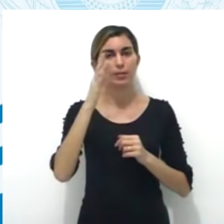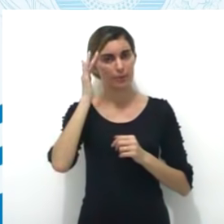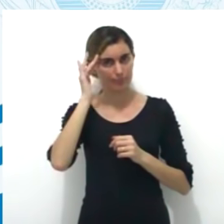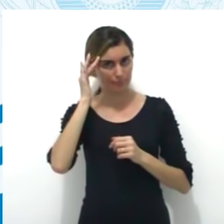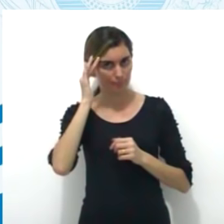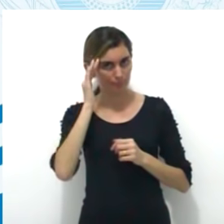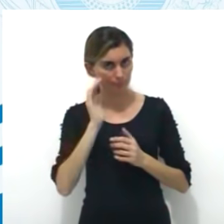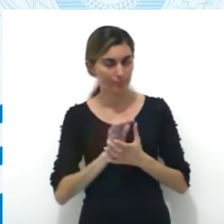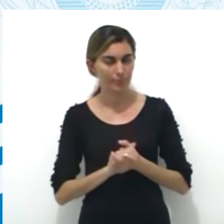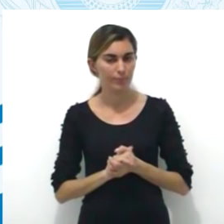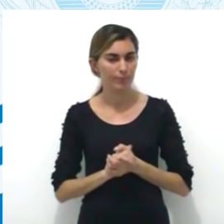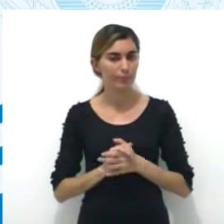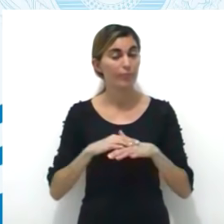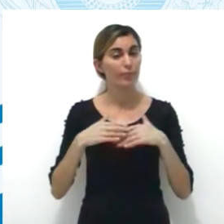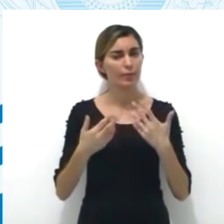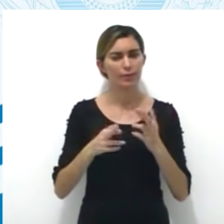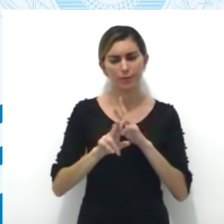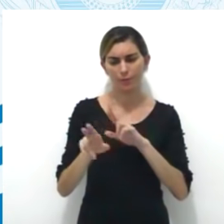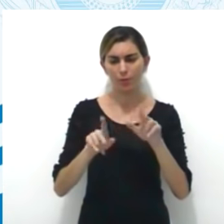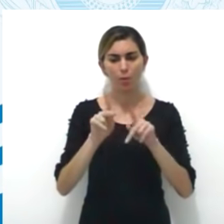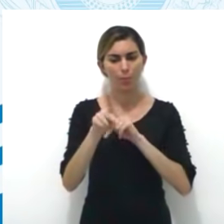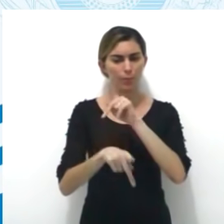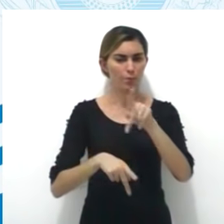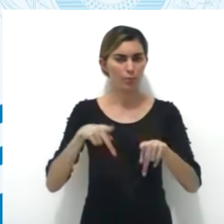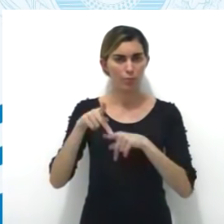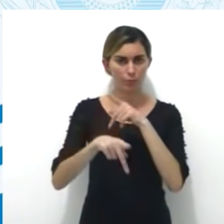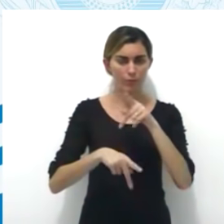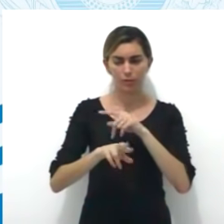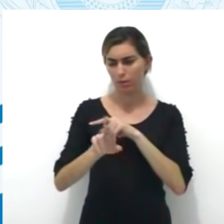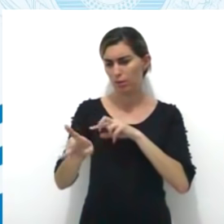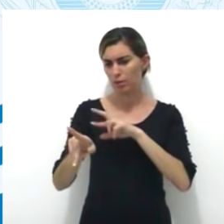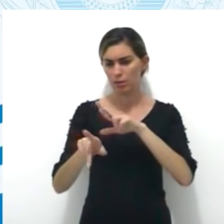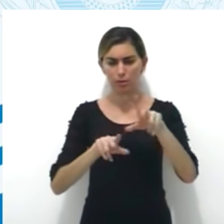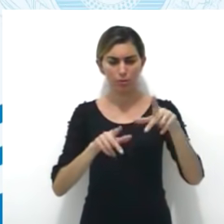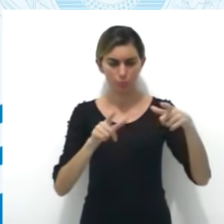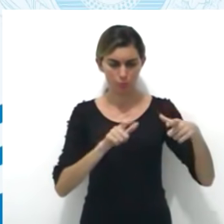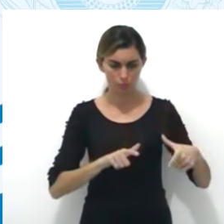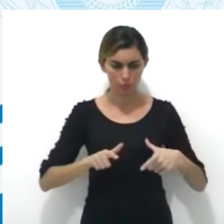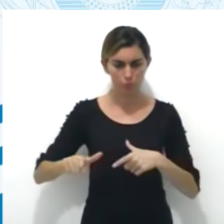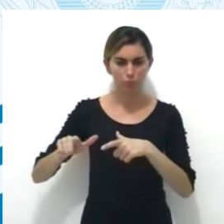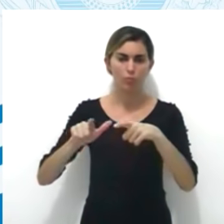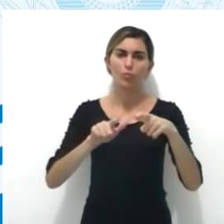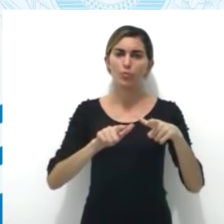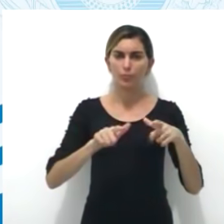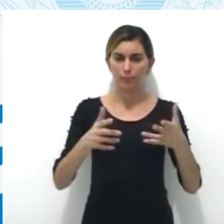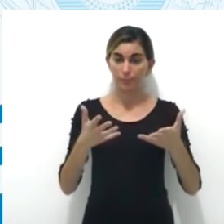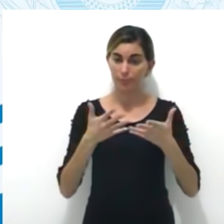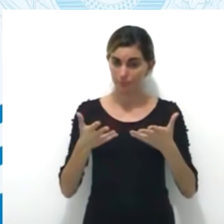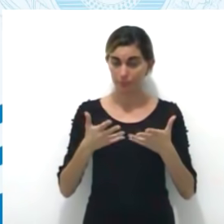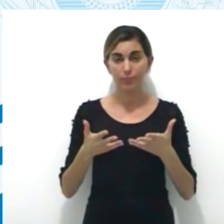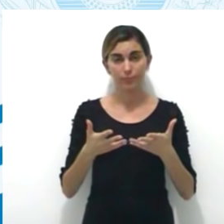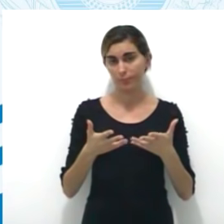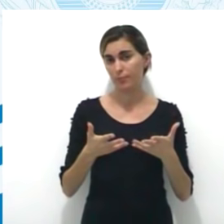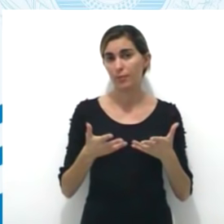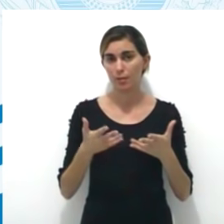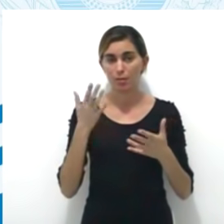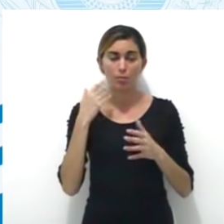vocês compreendam isso. Vários povos, em diferentes lugares e